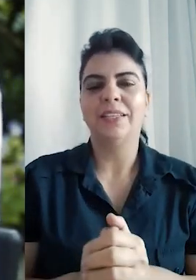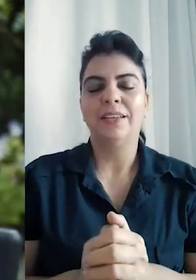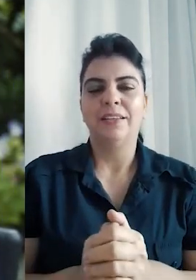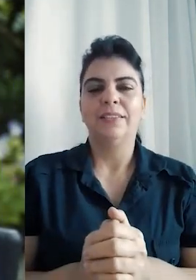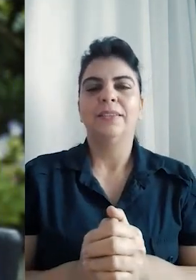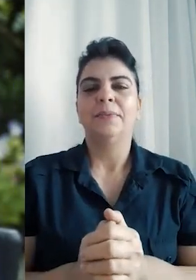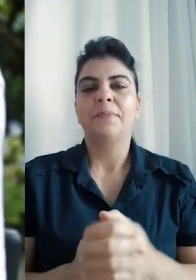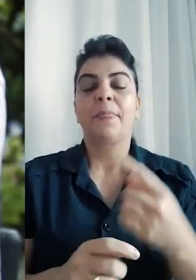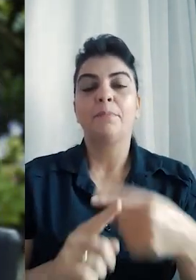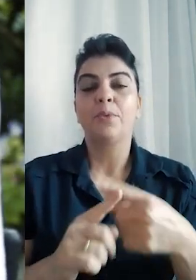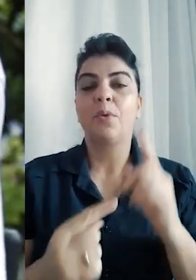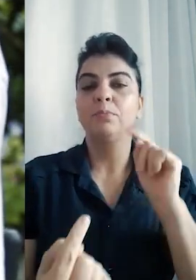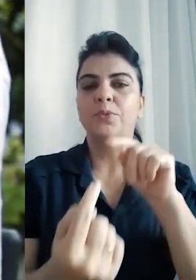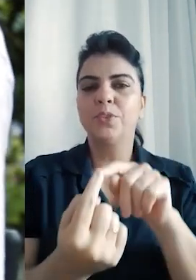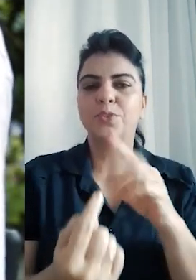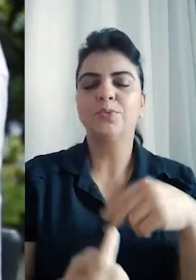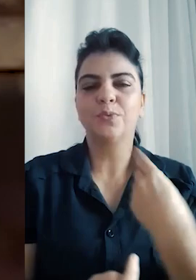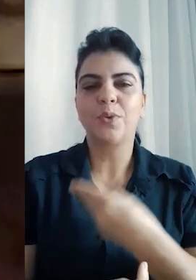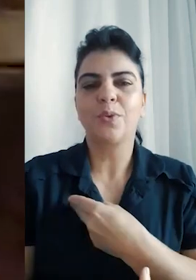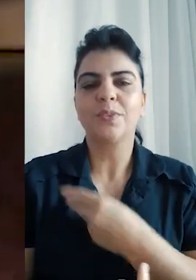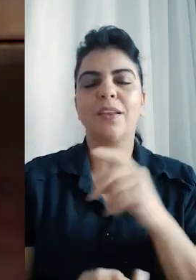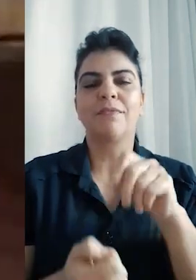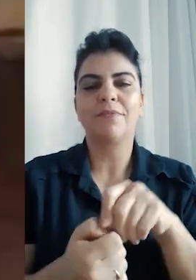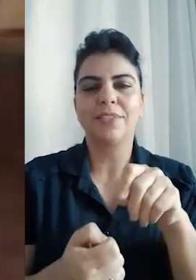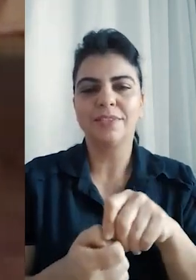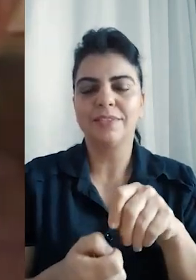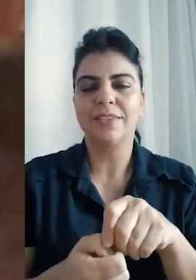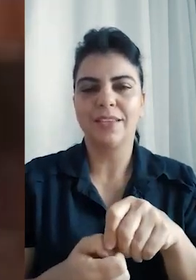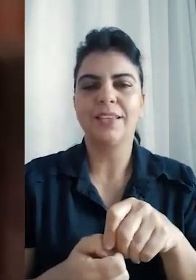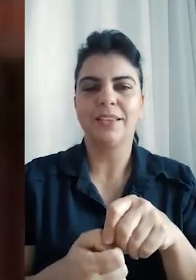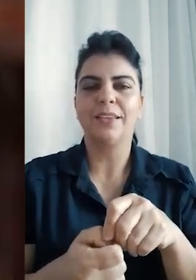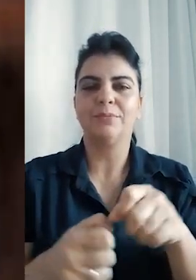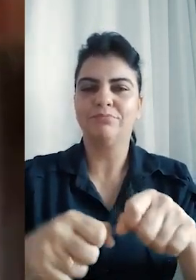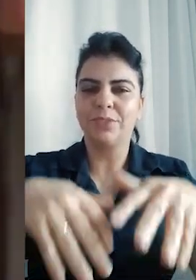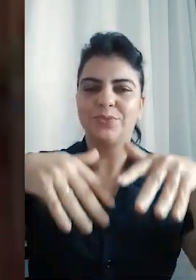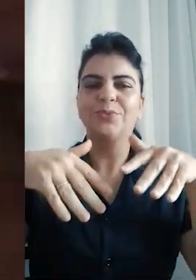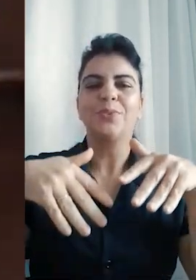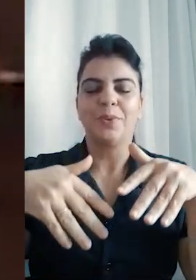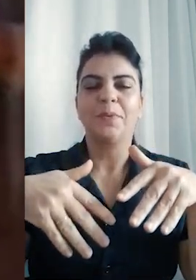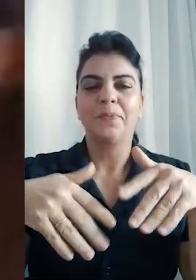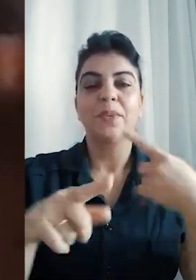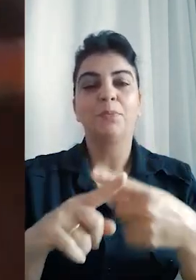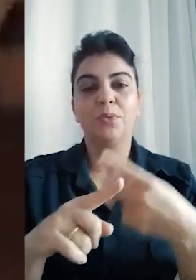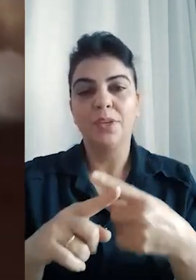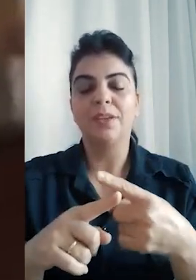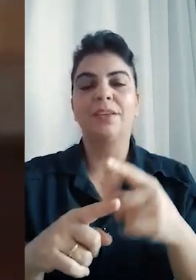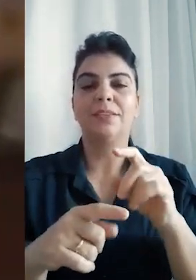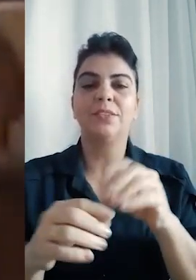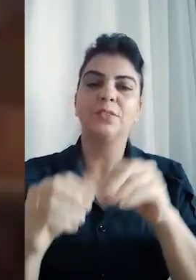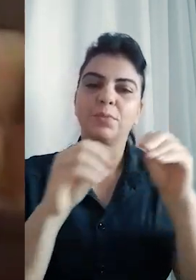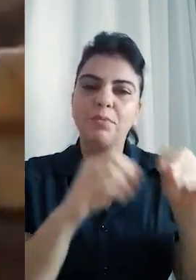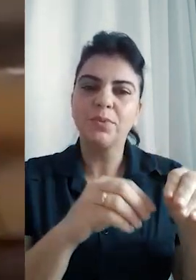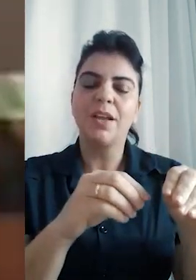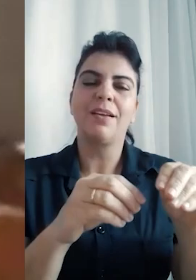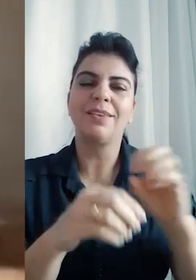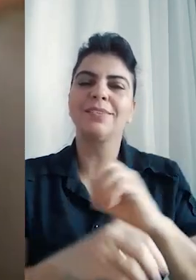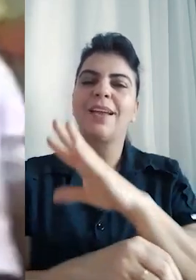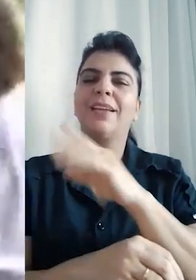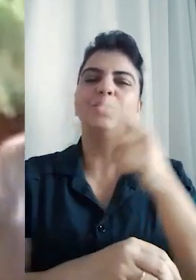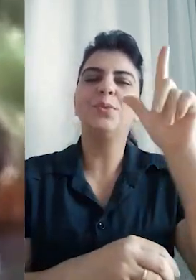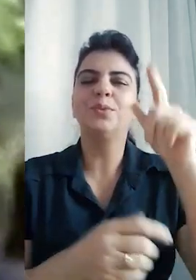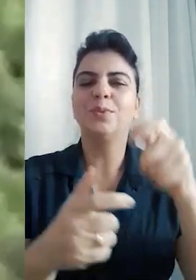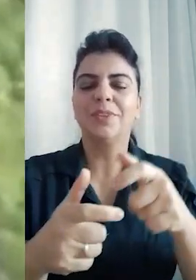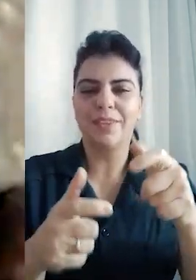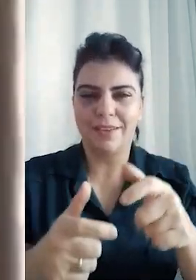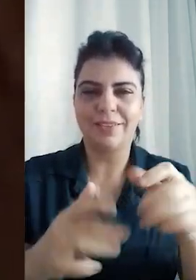aqui. Fechar a estrutura, porque o objetivo nosso era fazer o auditório, porque daí a gente ia poder sair de